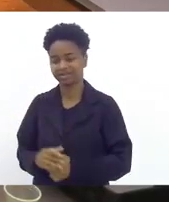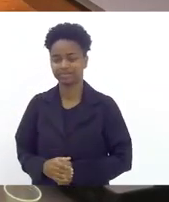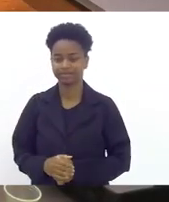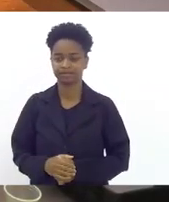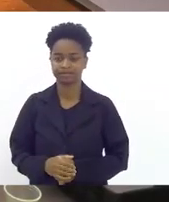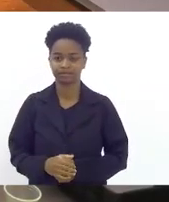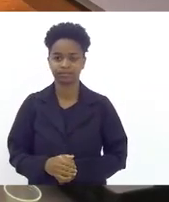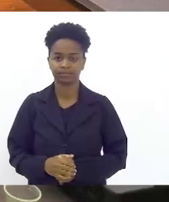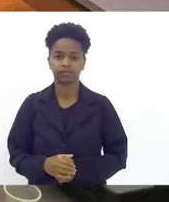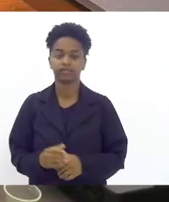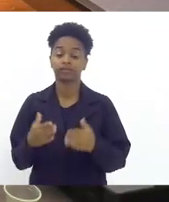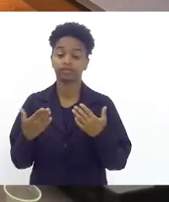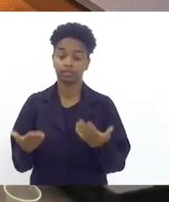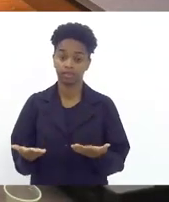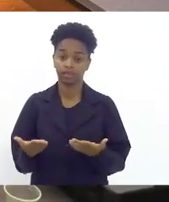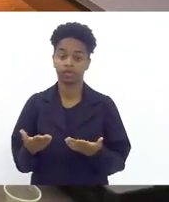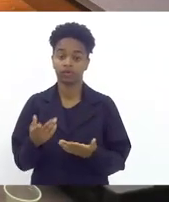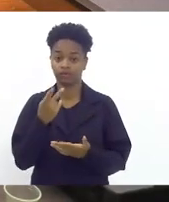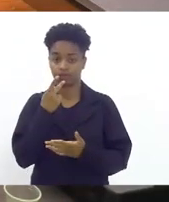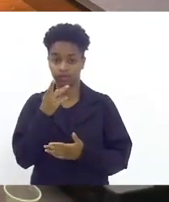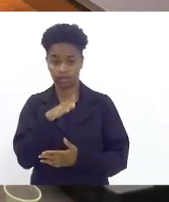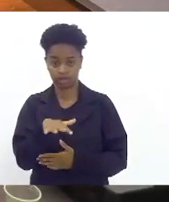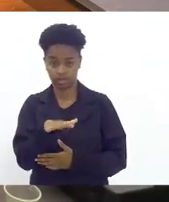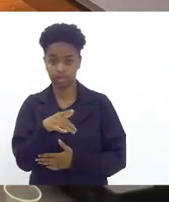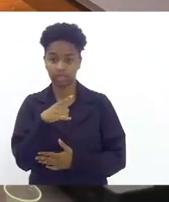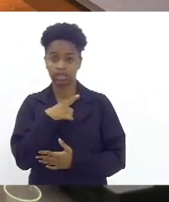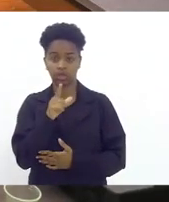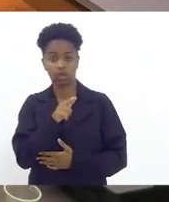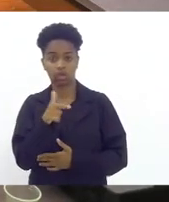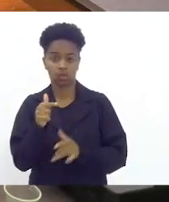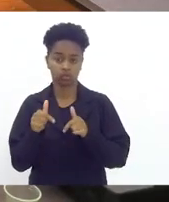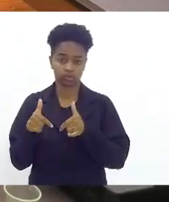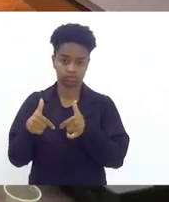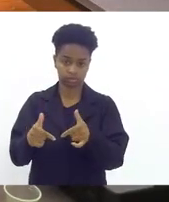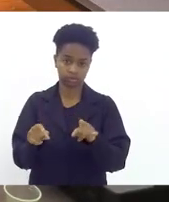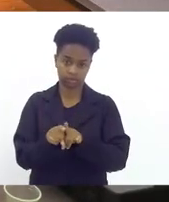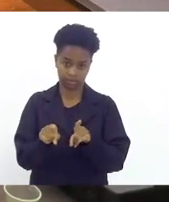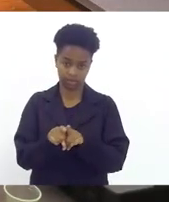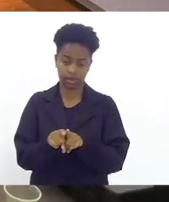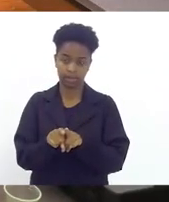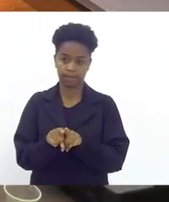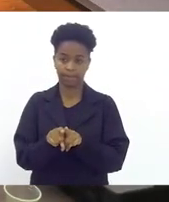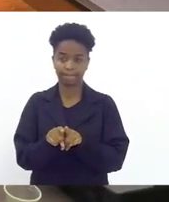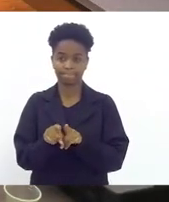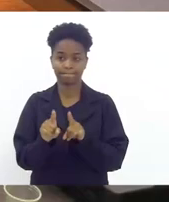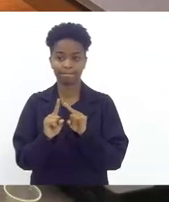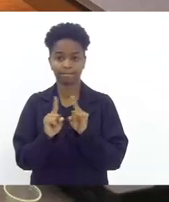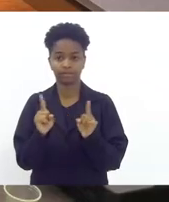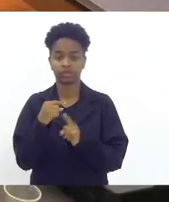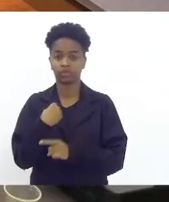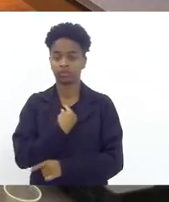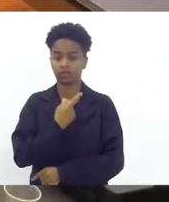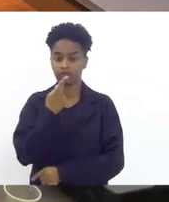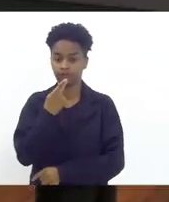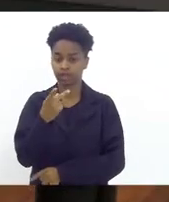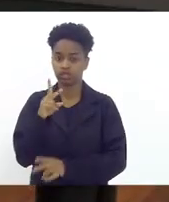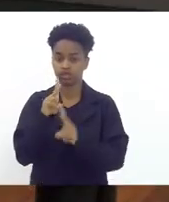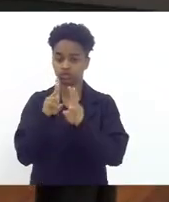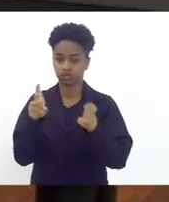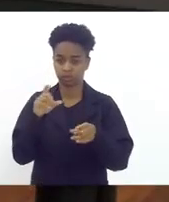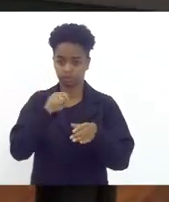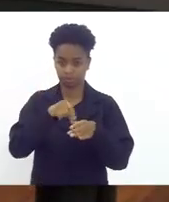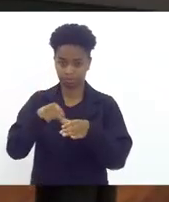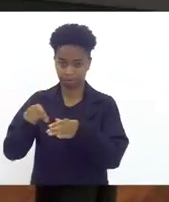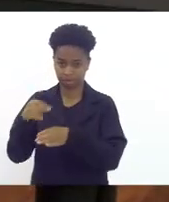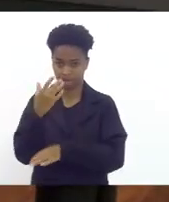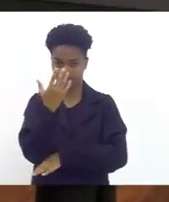então puxando para esse lado ele tem outras frentes também mas a gente fala em plantar árvores Eu